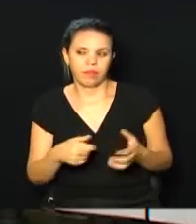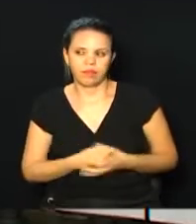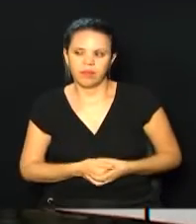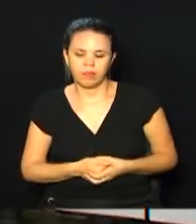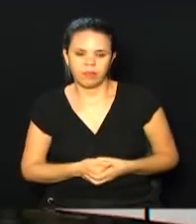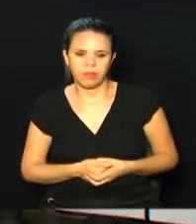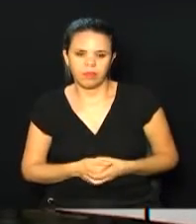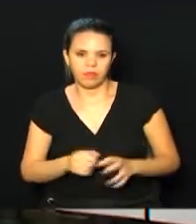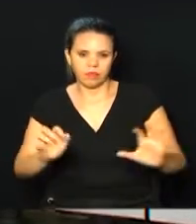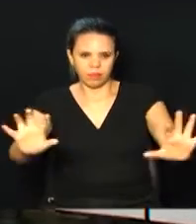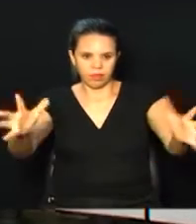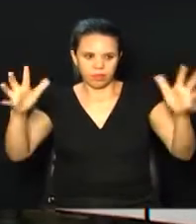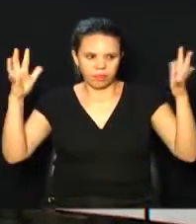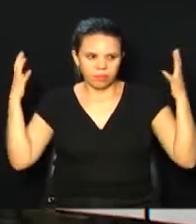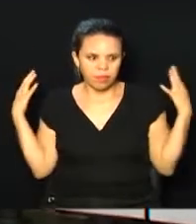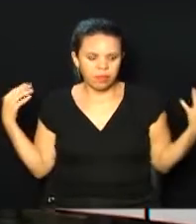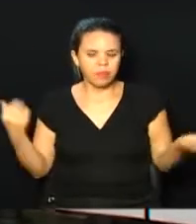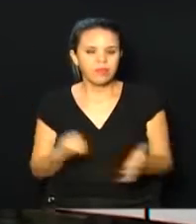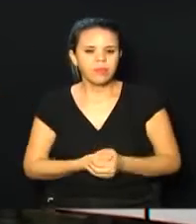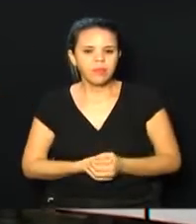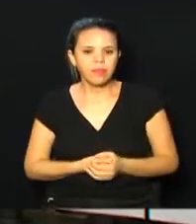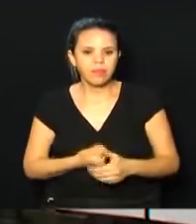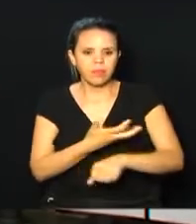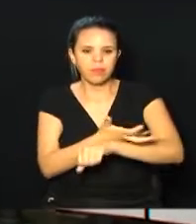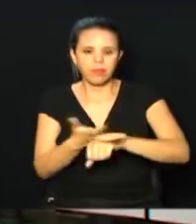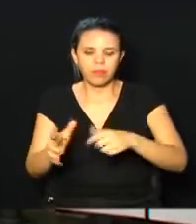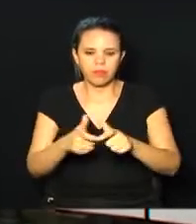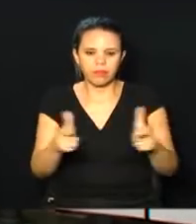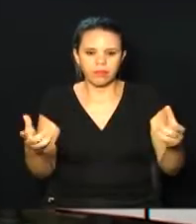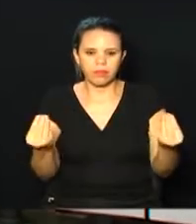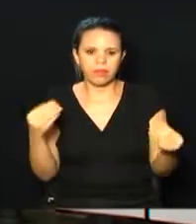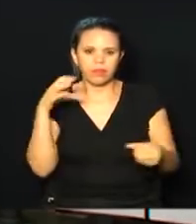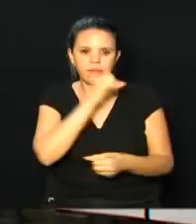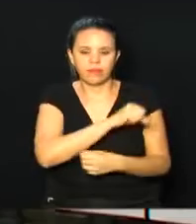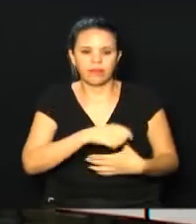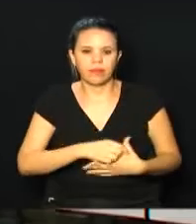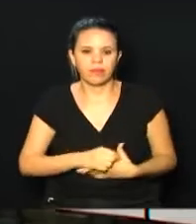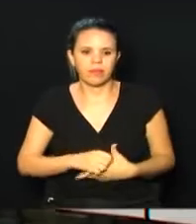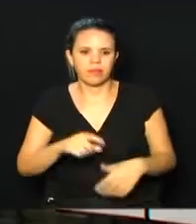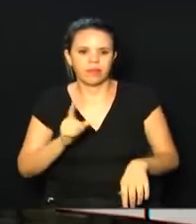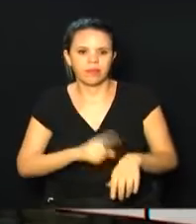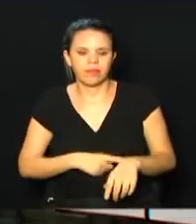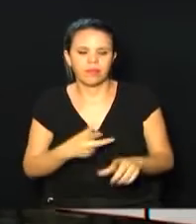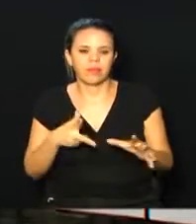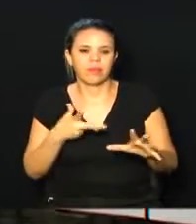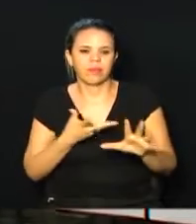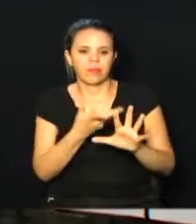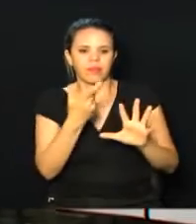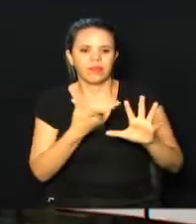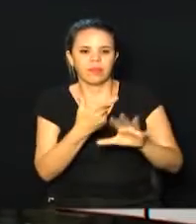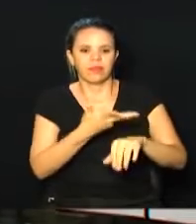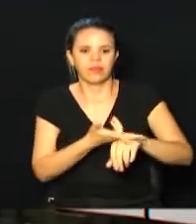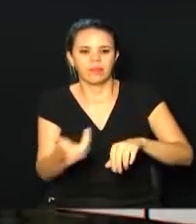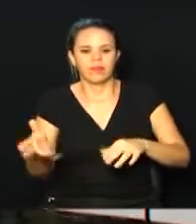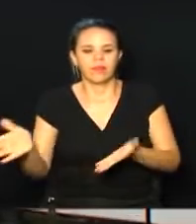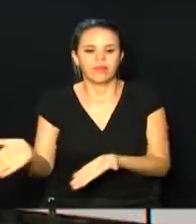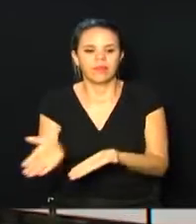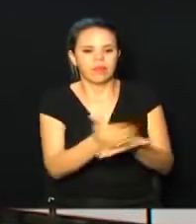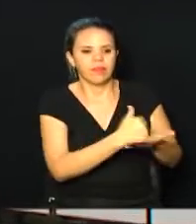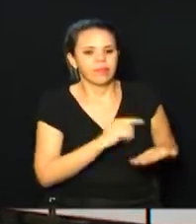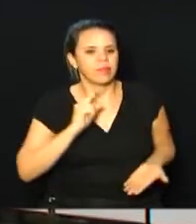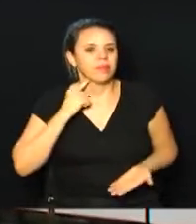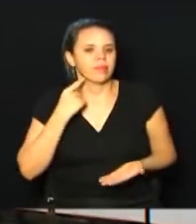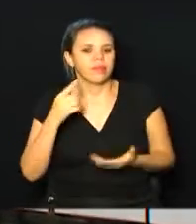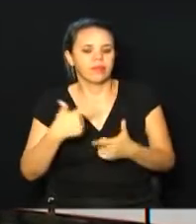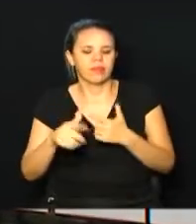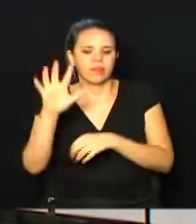é da natureza, o mato cresce muito rapidamente nesse momento. Então você tem que podar, recolher. Então esse é um problema da